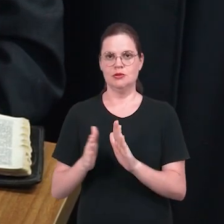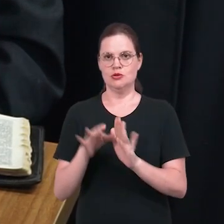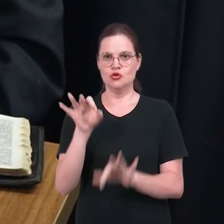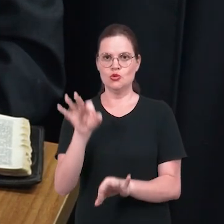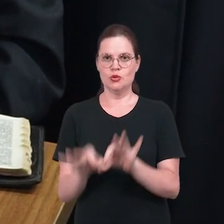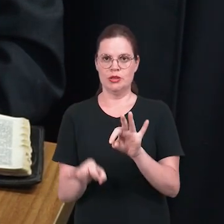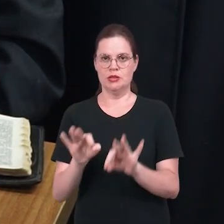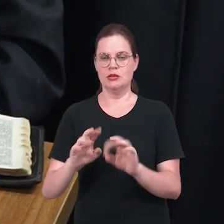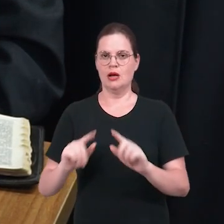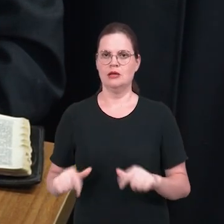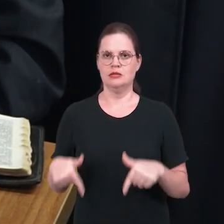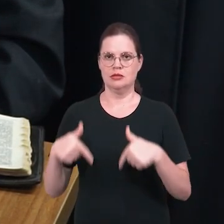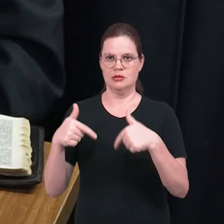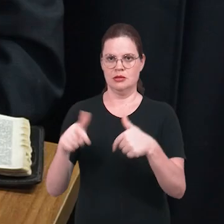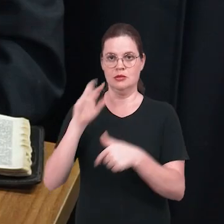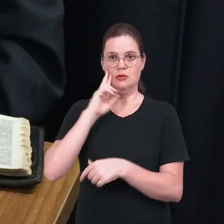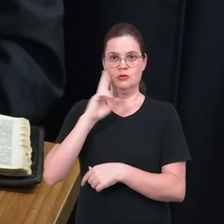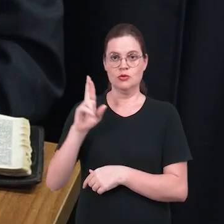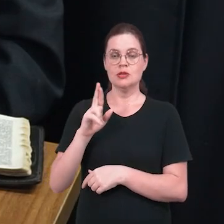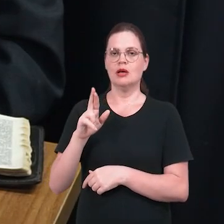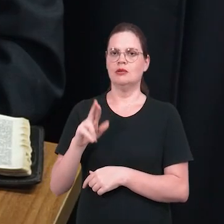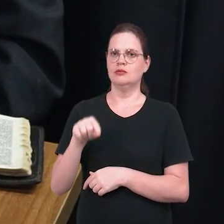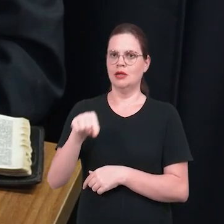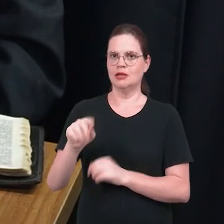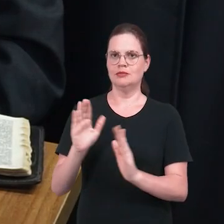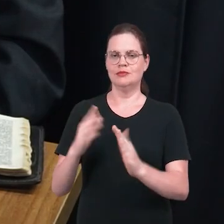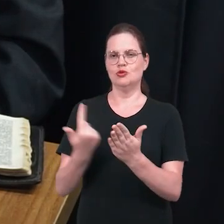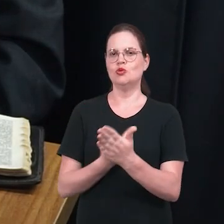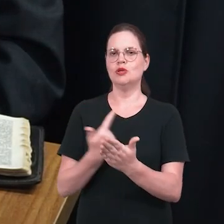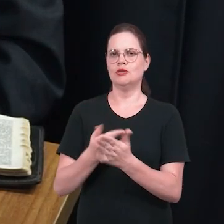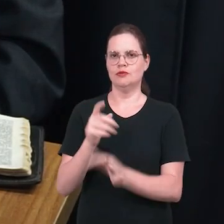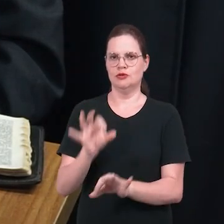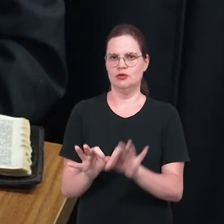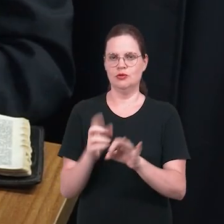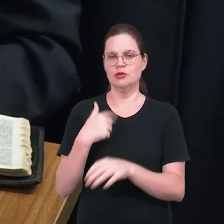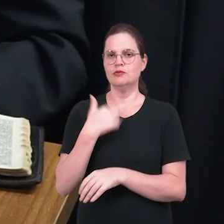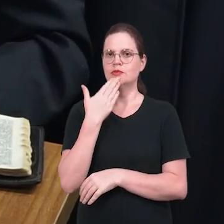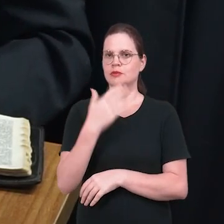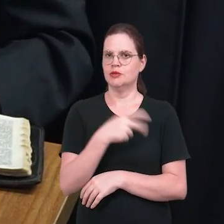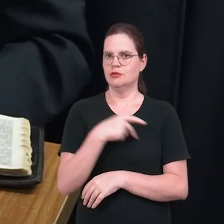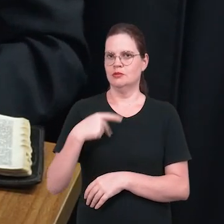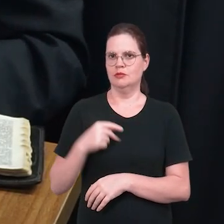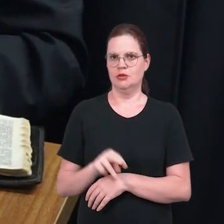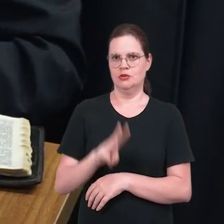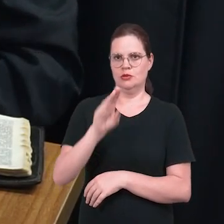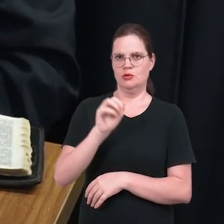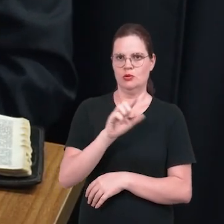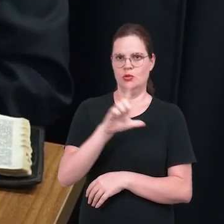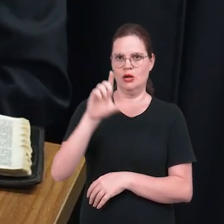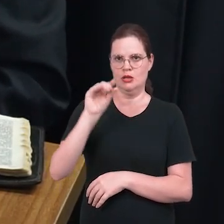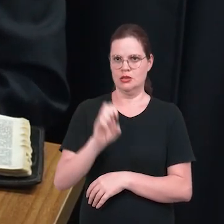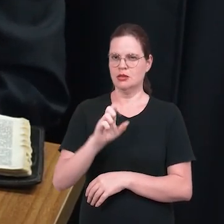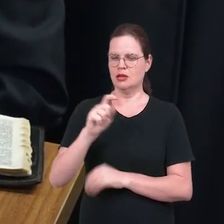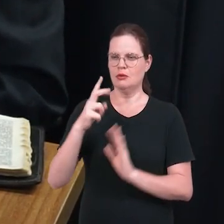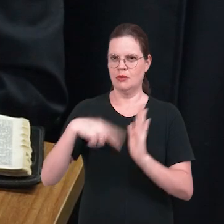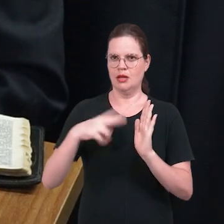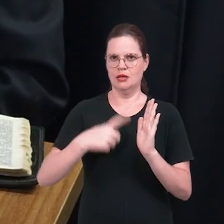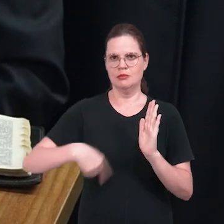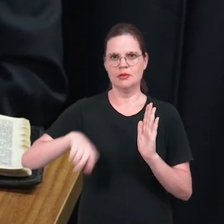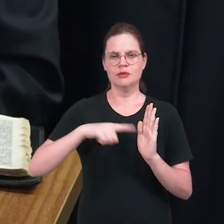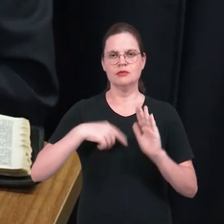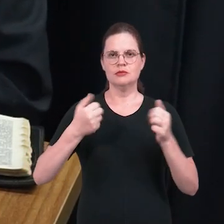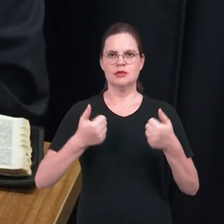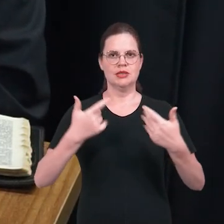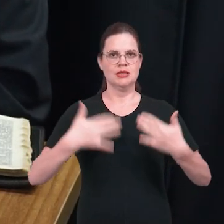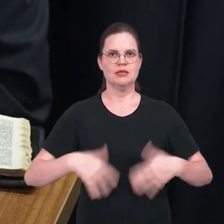a operação do Senhor na vida dos juízes. E eu gostaria até que o pastor Wallace, é possível, Wallace, Sim. você lê para nós, quando